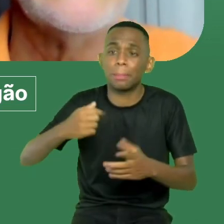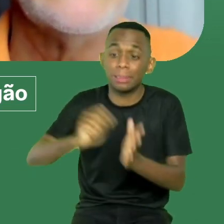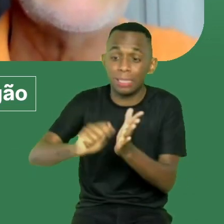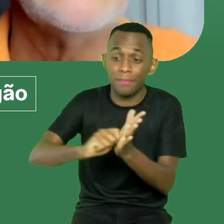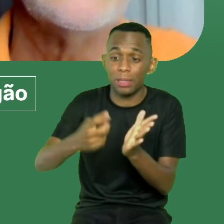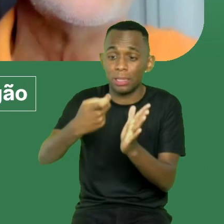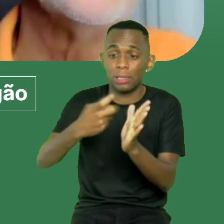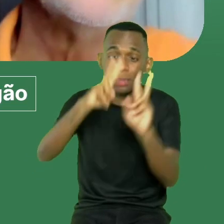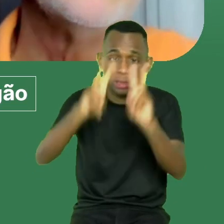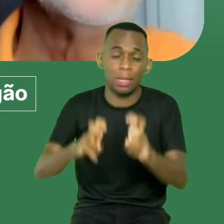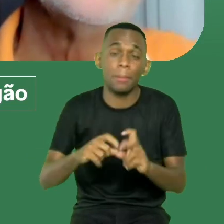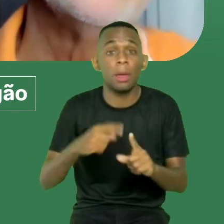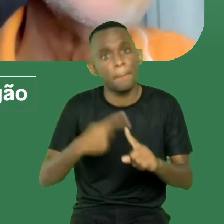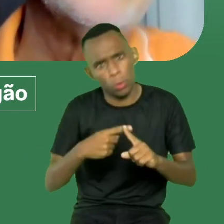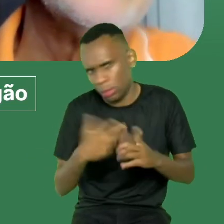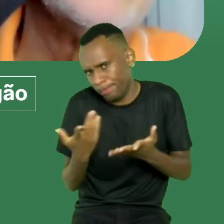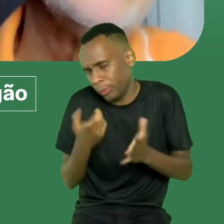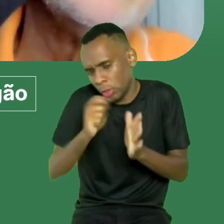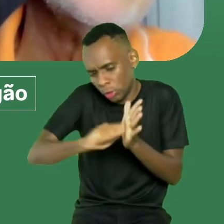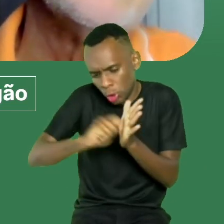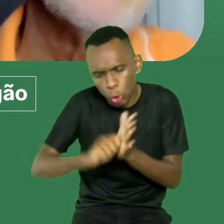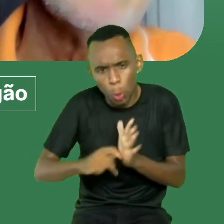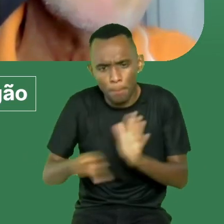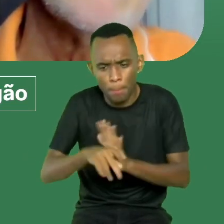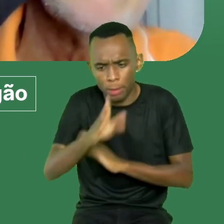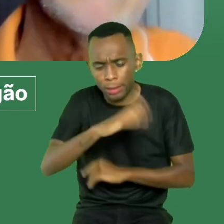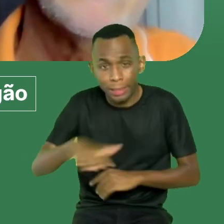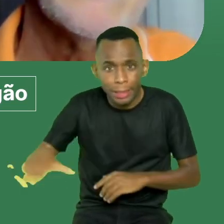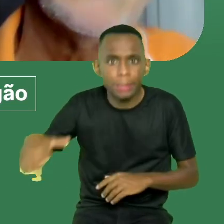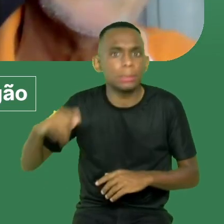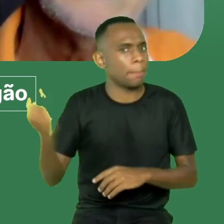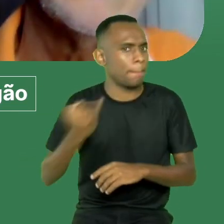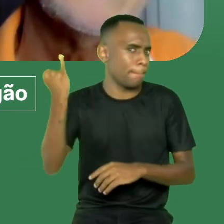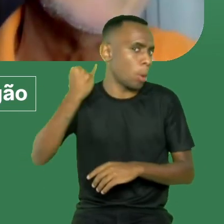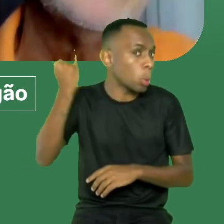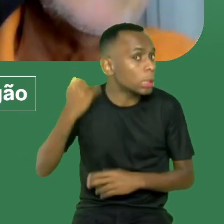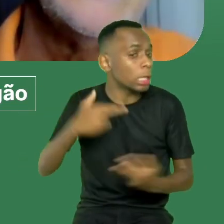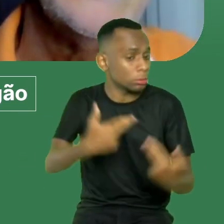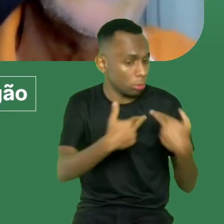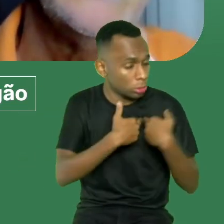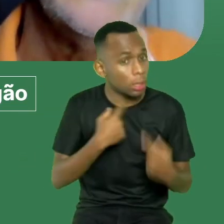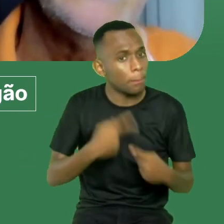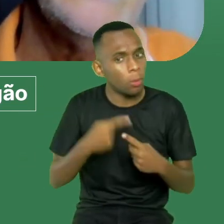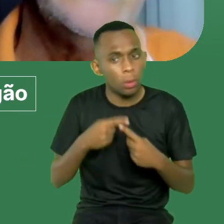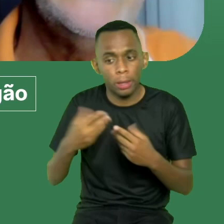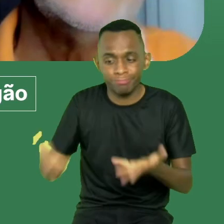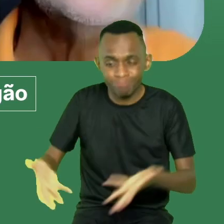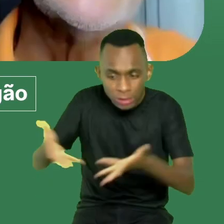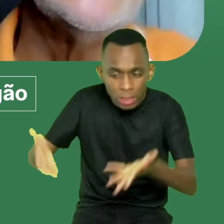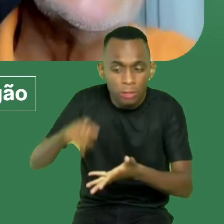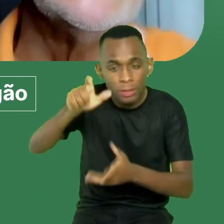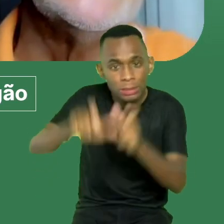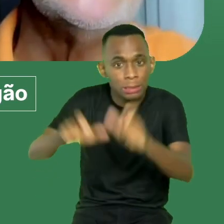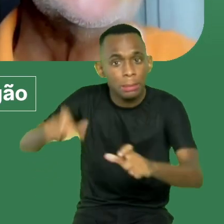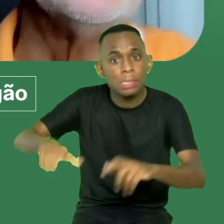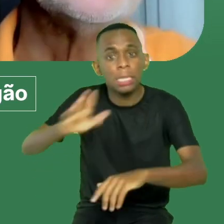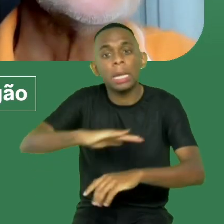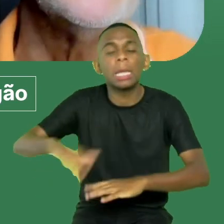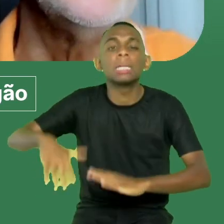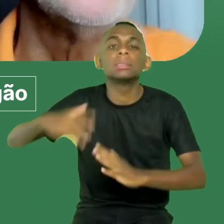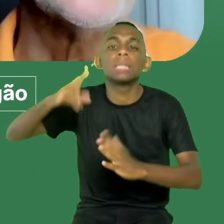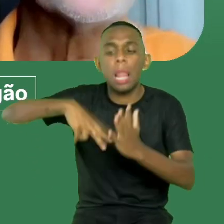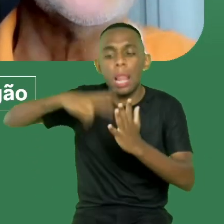escritor infantil, ele tem um papel muito importante, né? Ali da formação até de leitor, né? É,